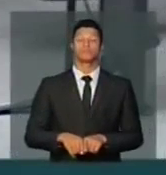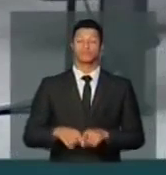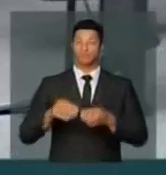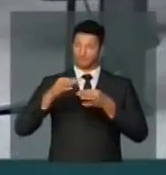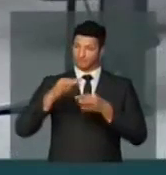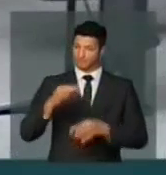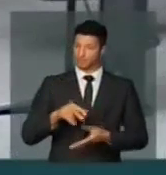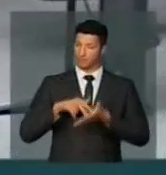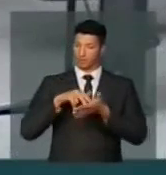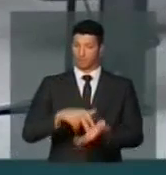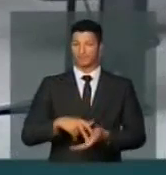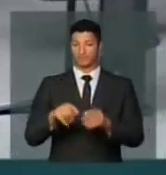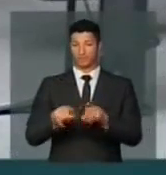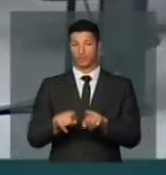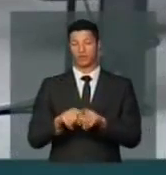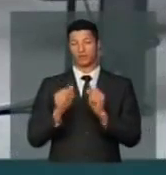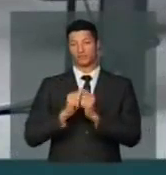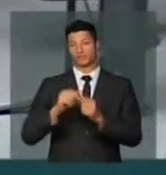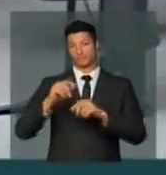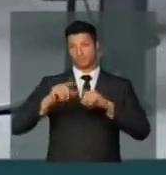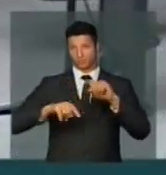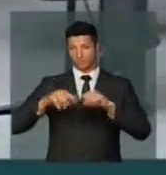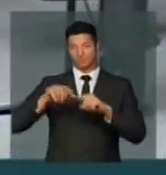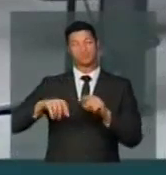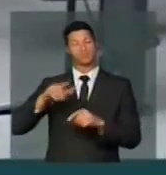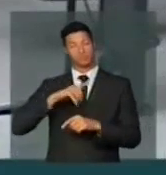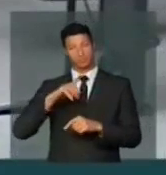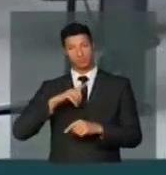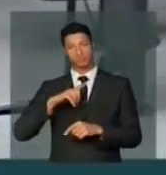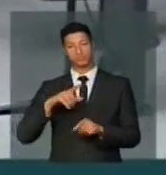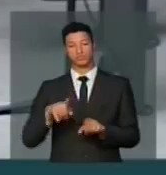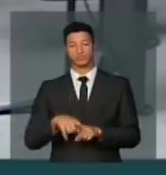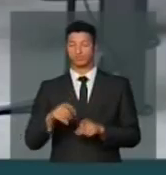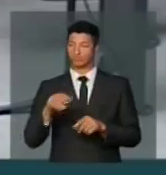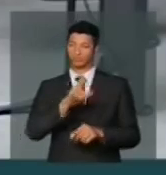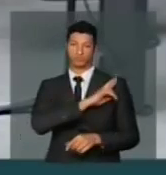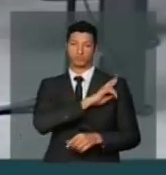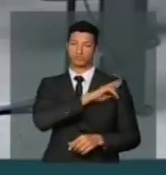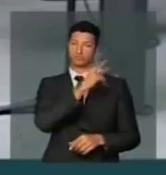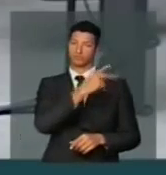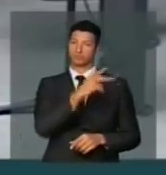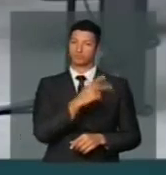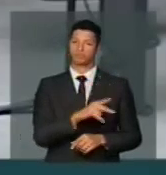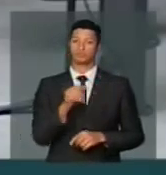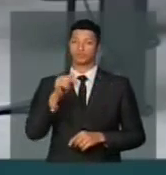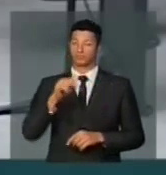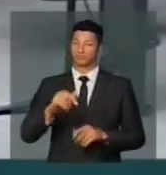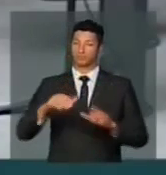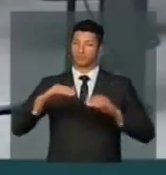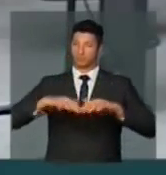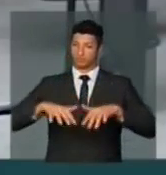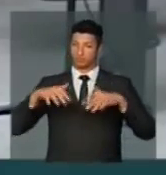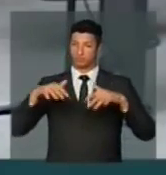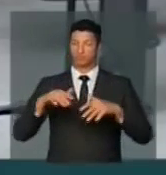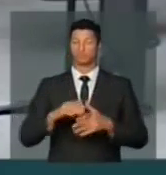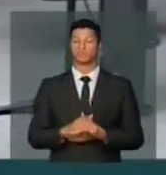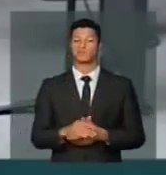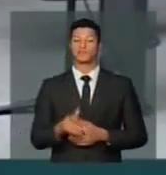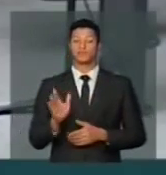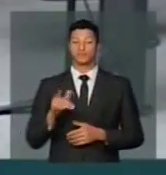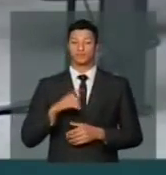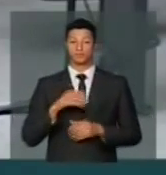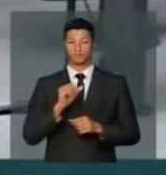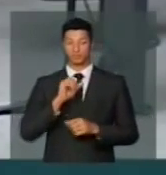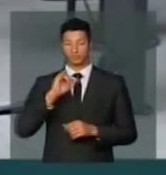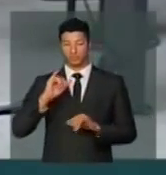com a firmeza e com o conteúdo que tem sido a atuação de Vossa Excelência aqui no Parlamento. Eu já tenho a